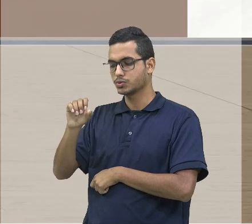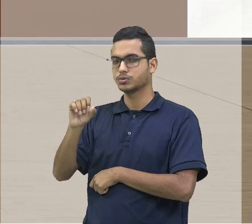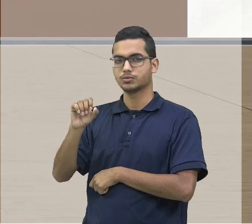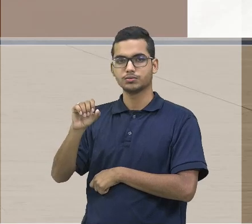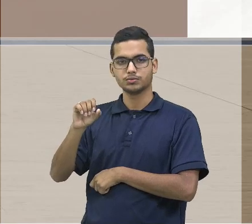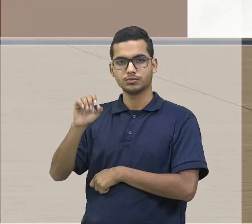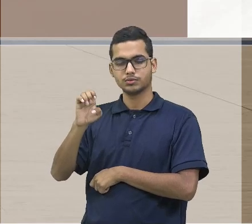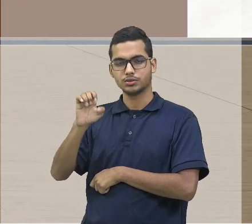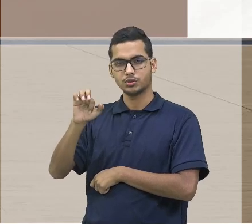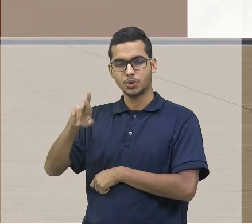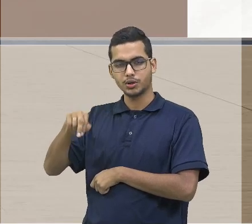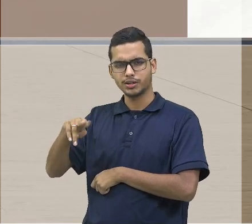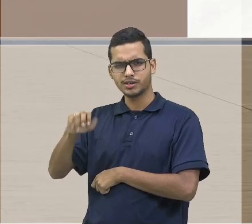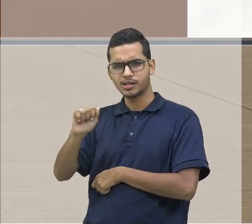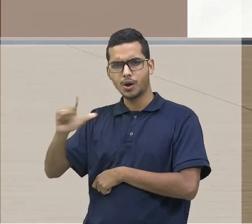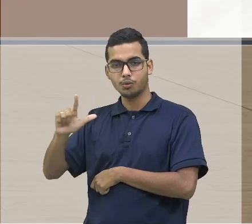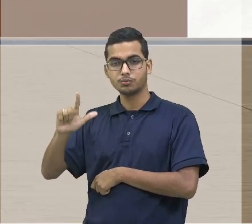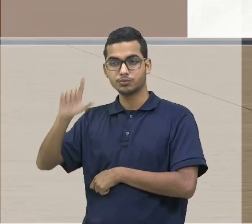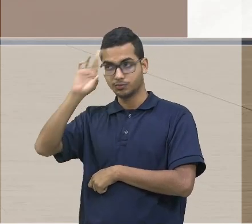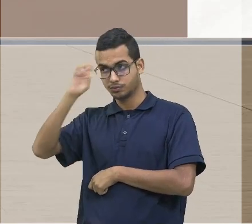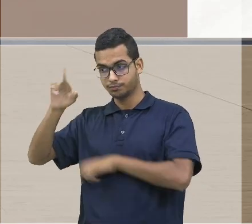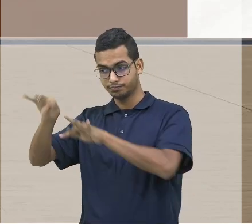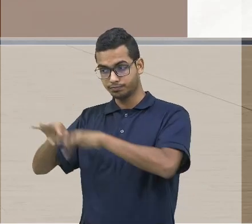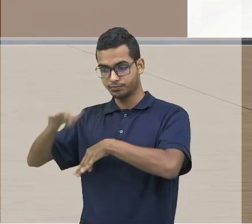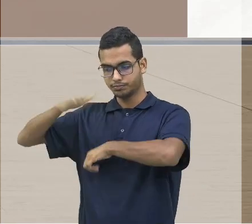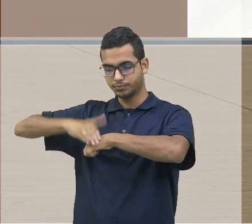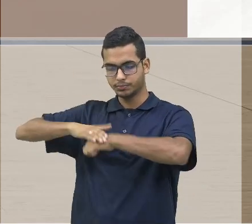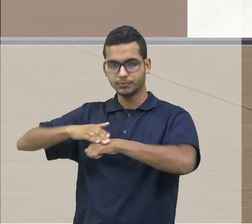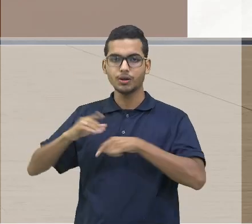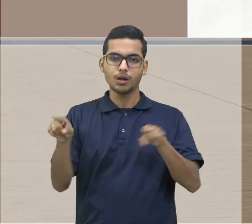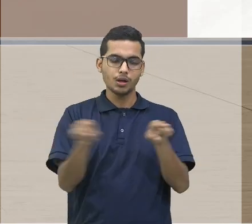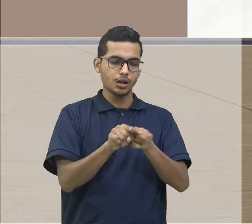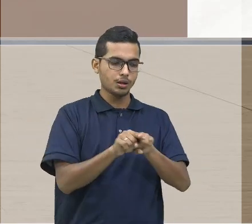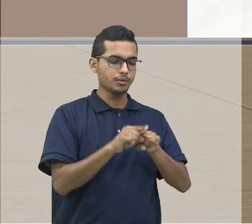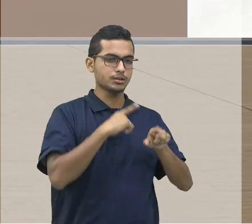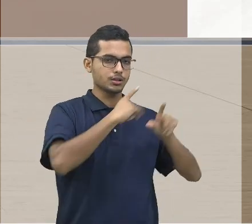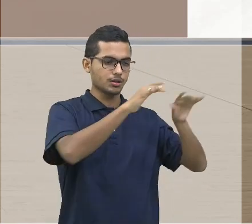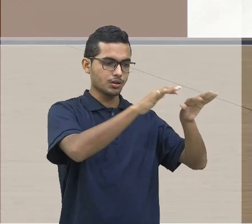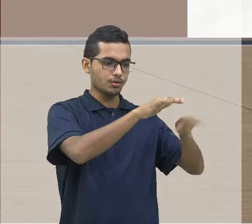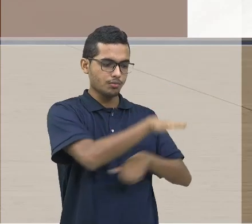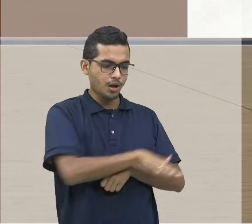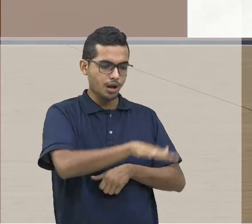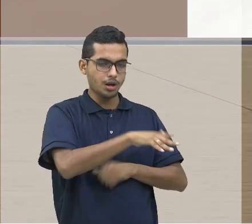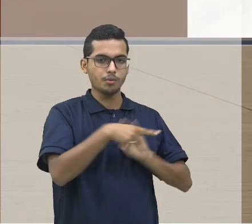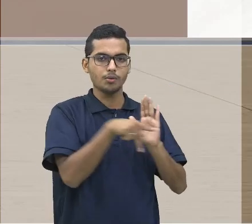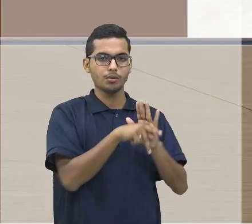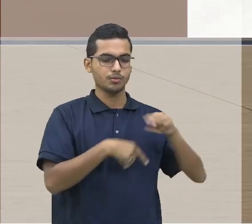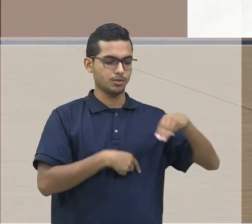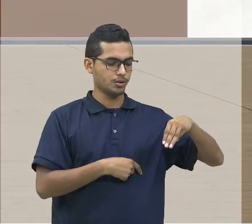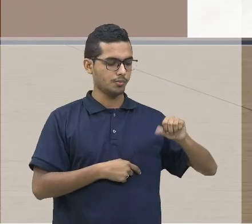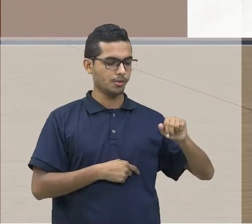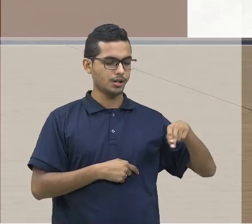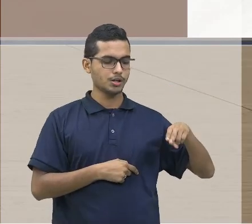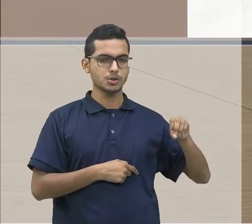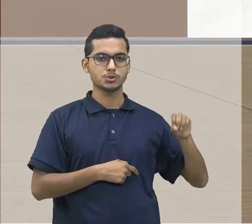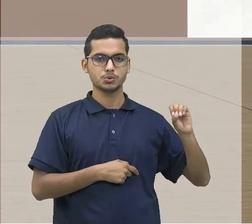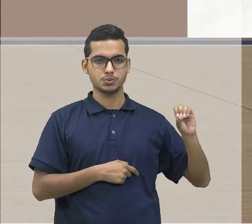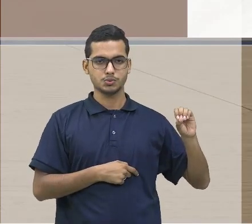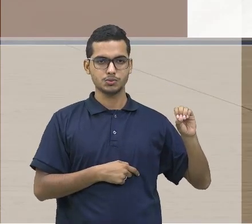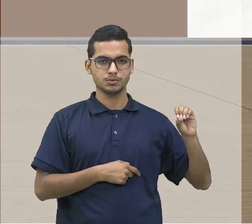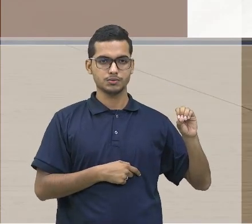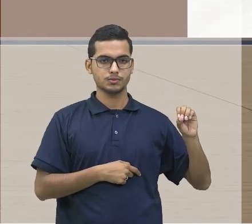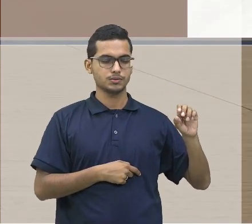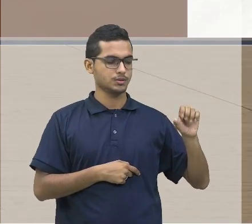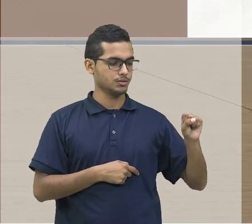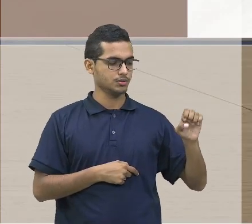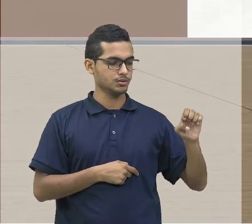tinham que trabalhar não só no manso servil, que era a área destinada a eles, como também na área do Senhor. Então, além